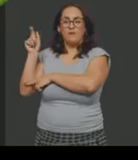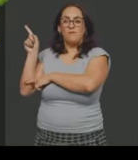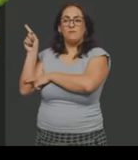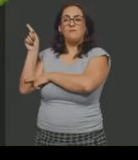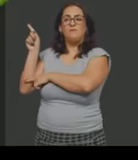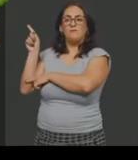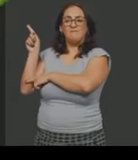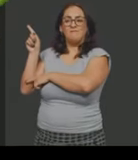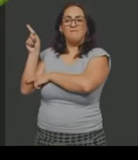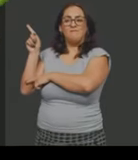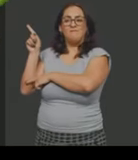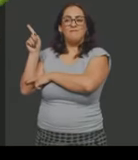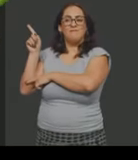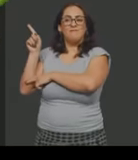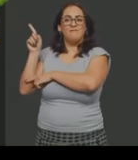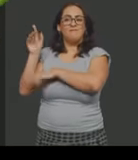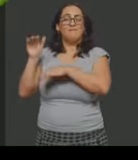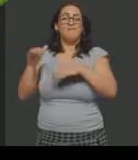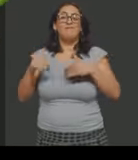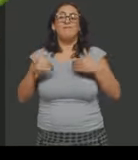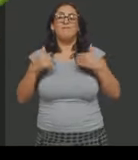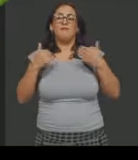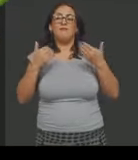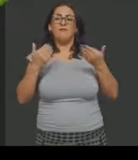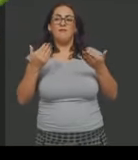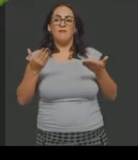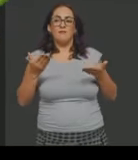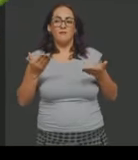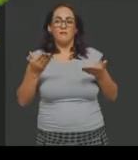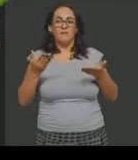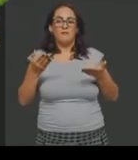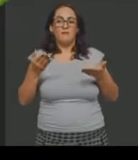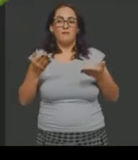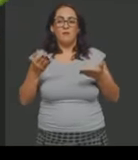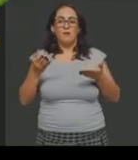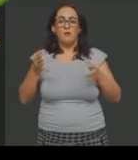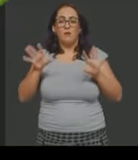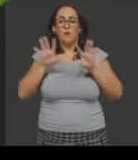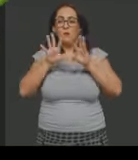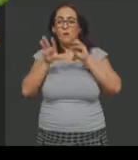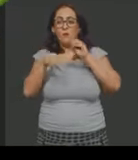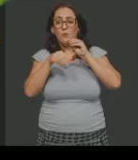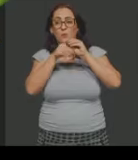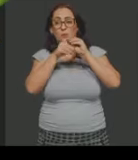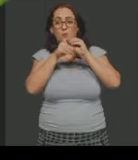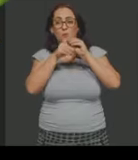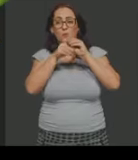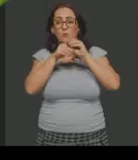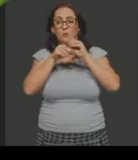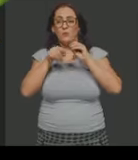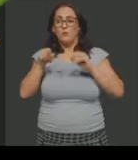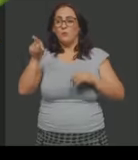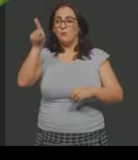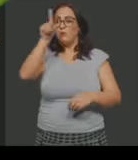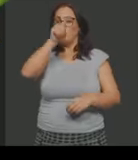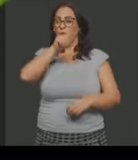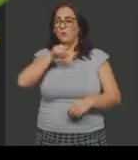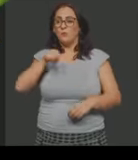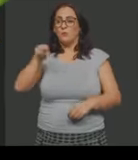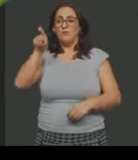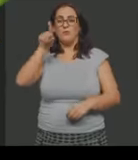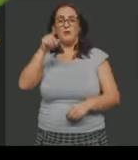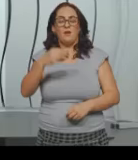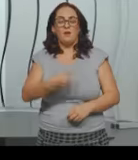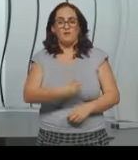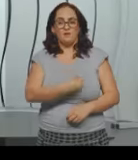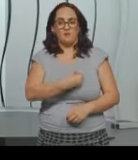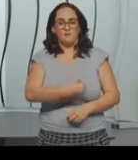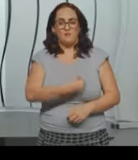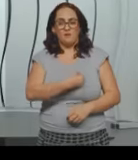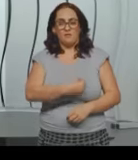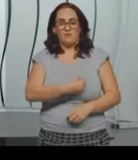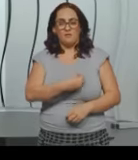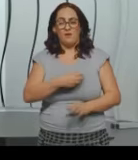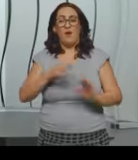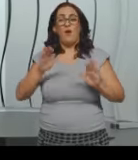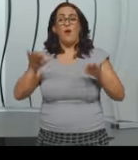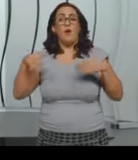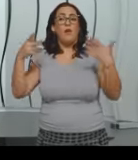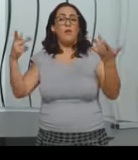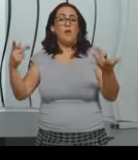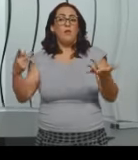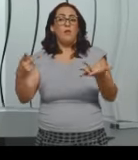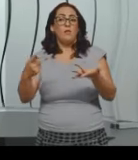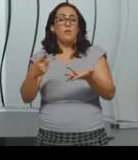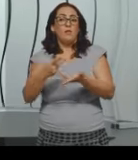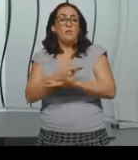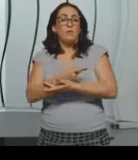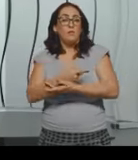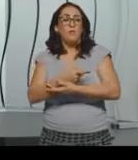Então, isso vai ser a conclusão desse ciclo de vida. Feito isso, então, volta a